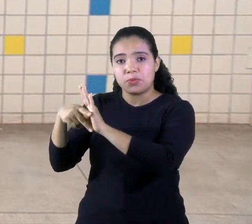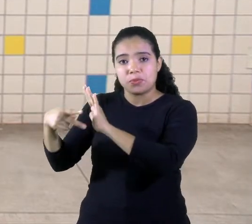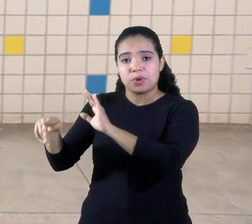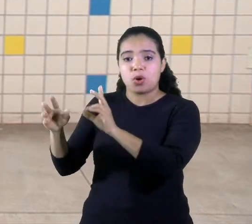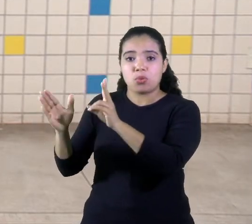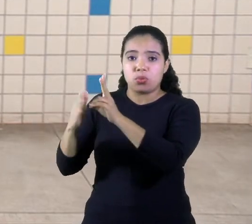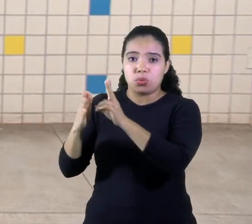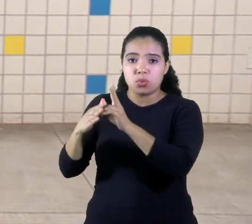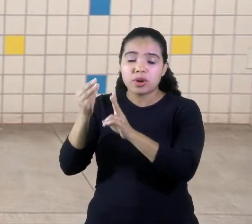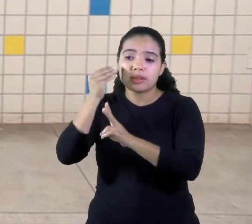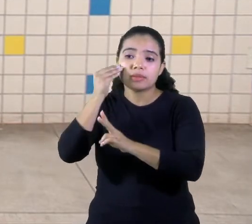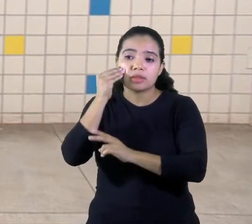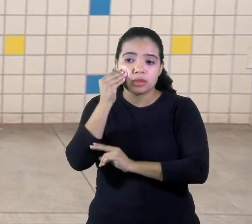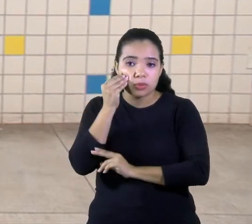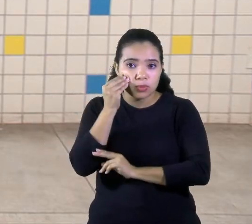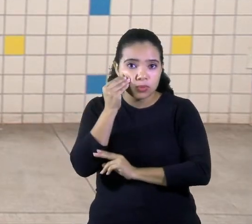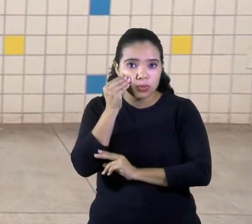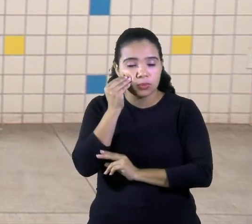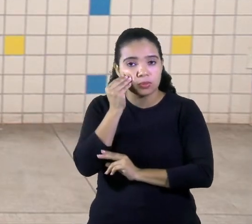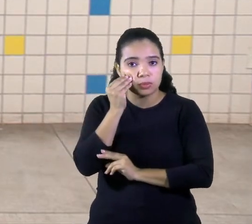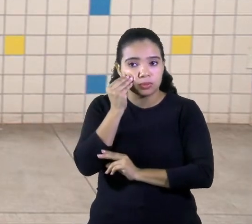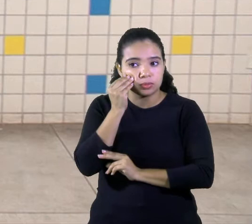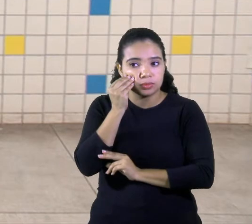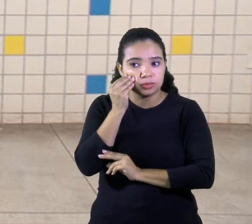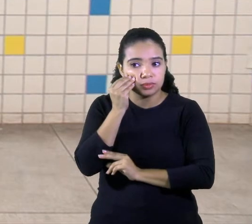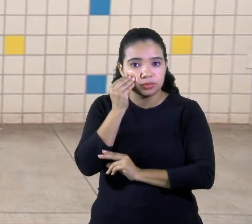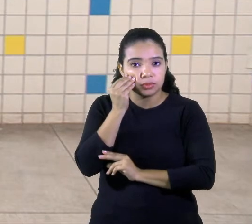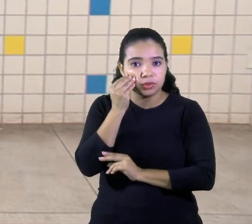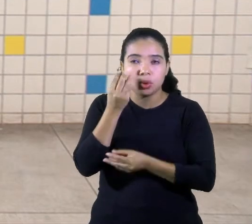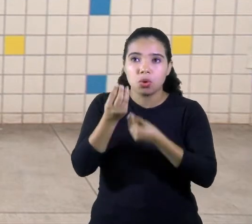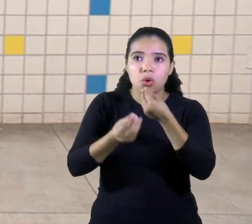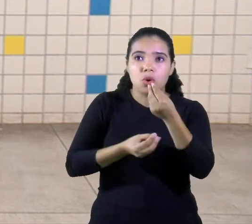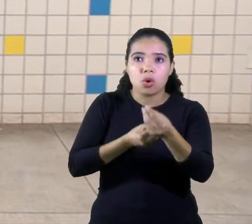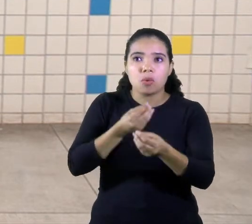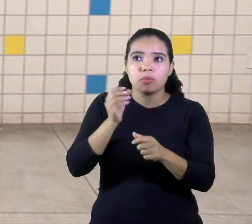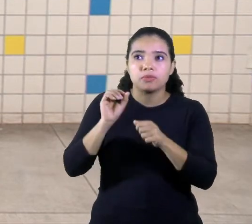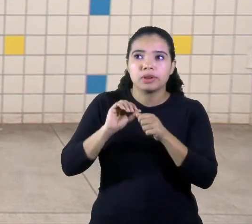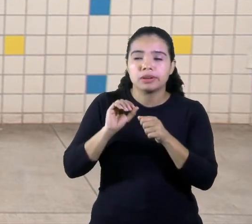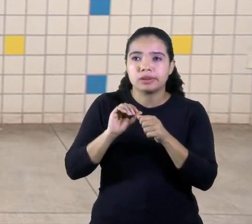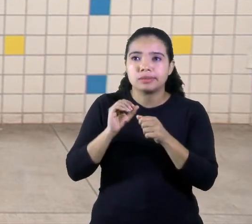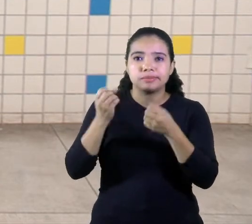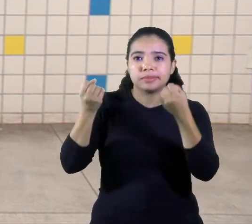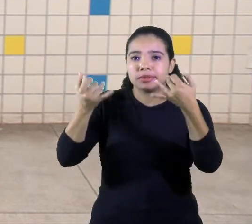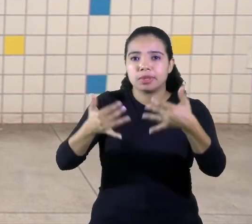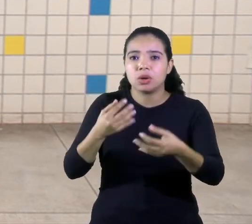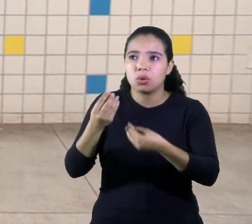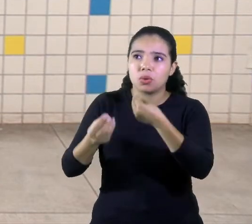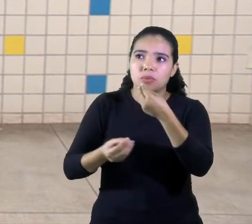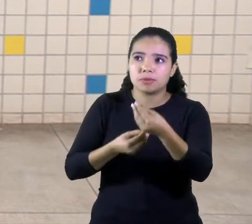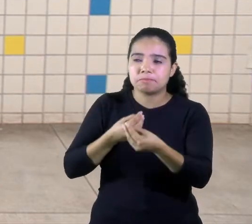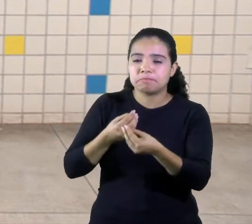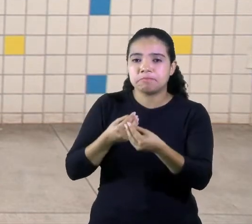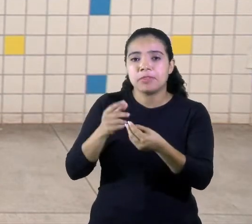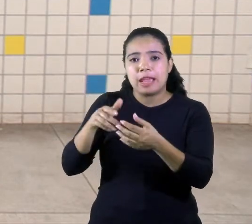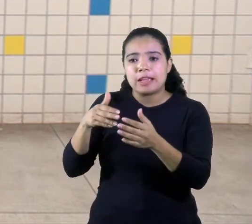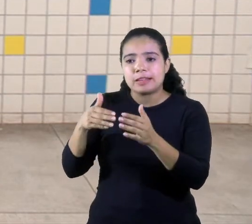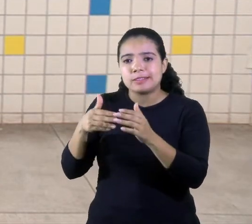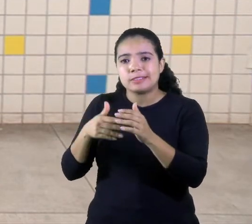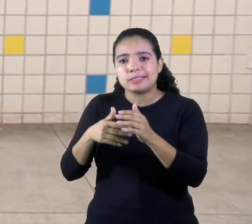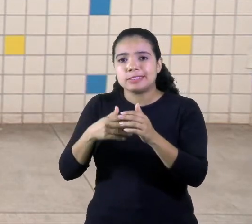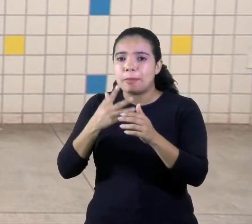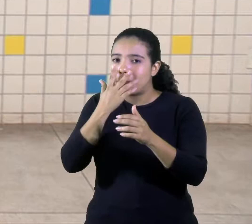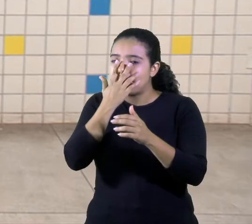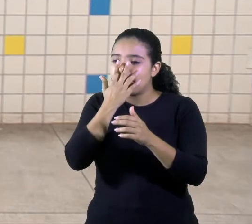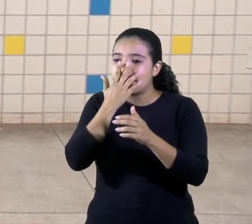indígenas que tentaram como que nós podemos dizer, que foram resistentes,